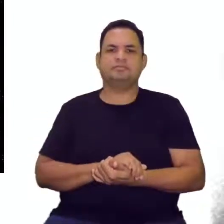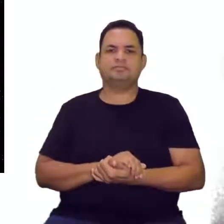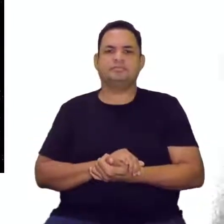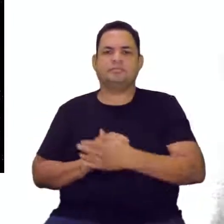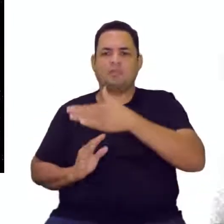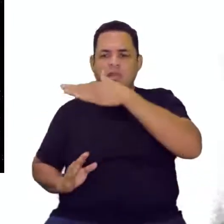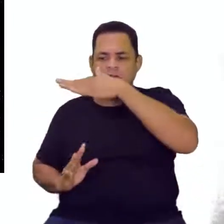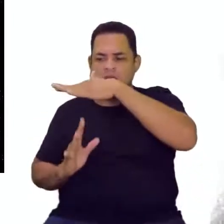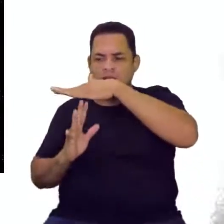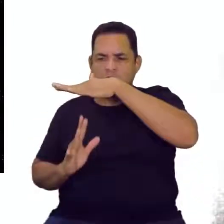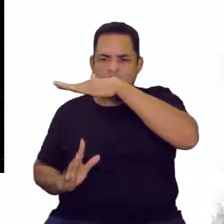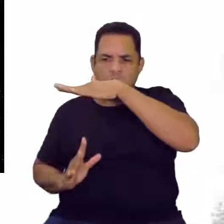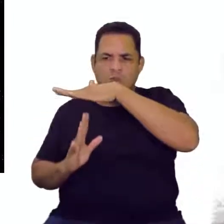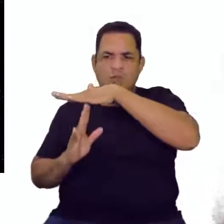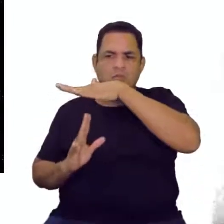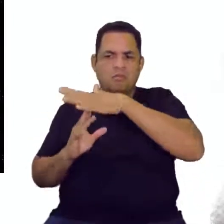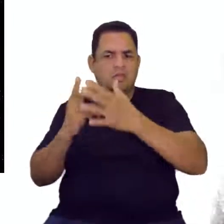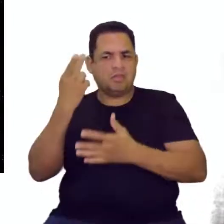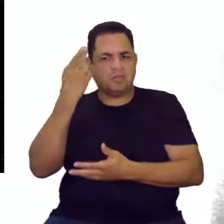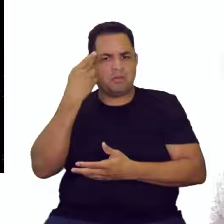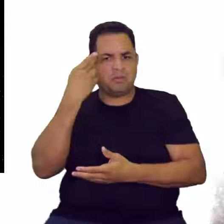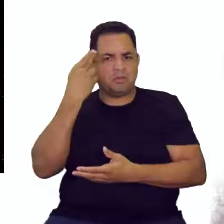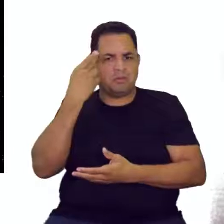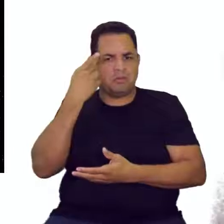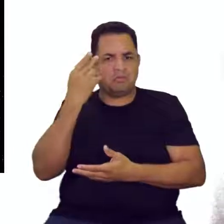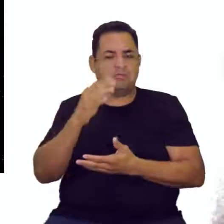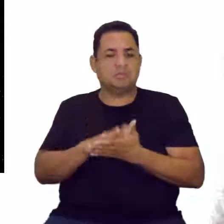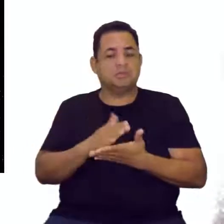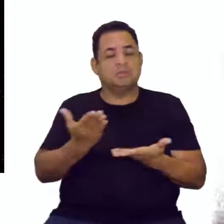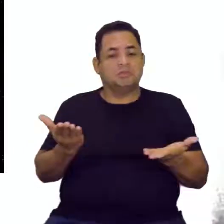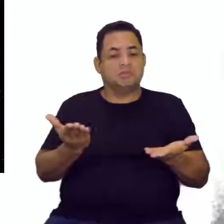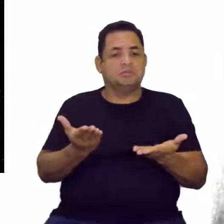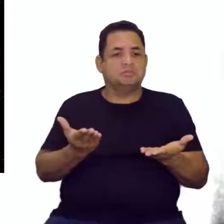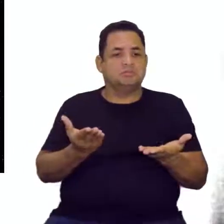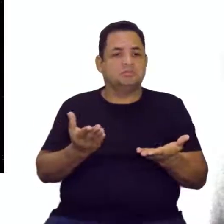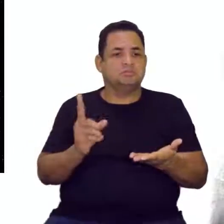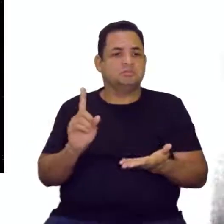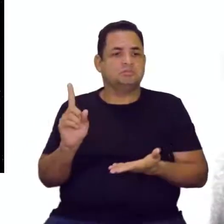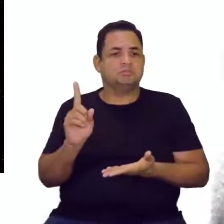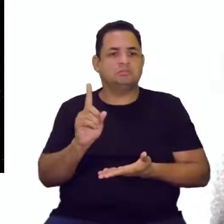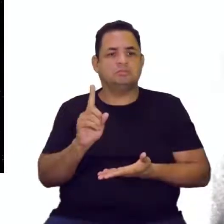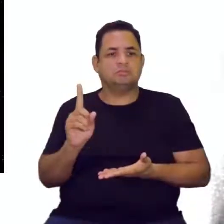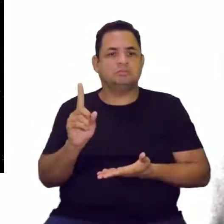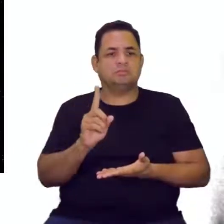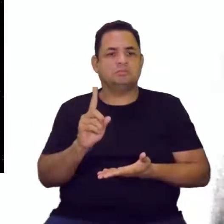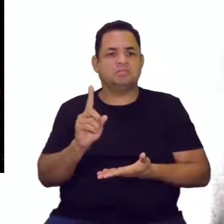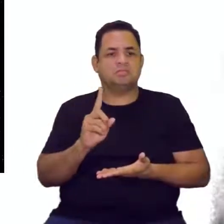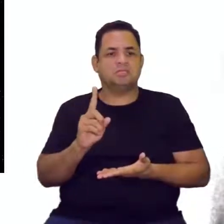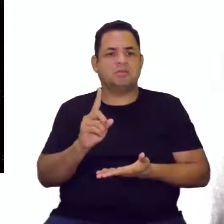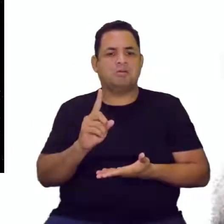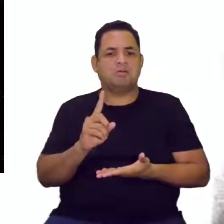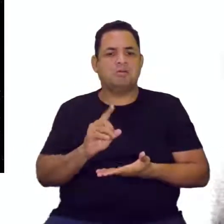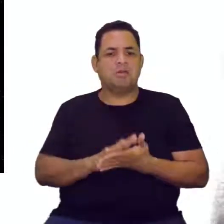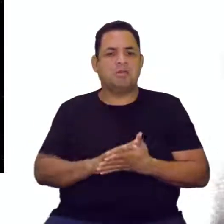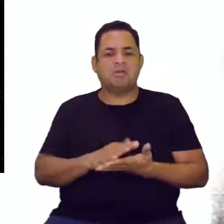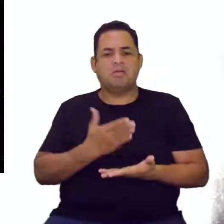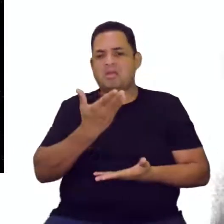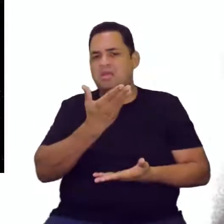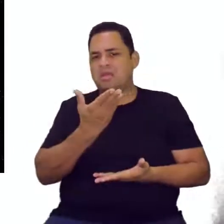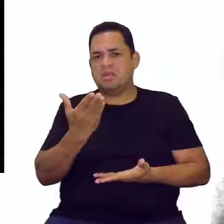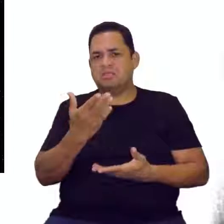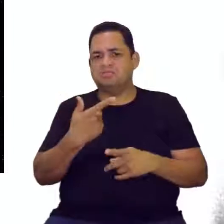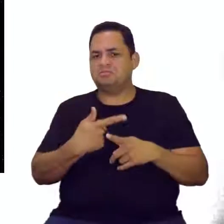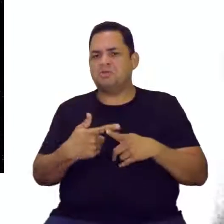efeito estufa é algo natural e, a princípio, ele não é esse vilão que a gente pensa.